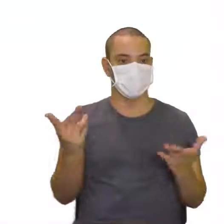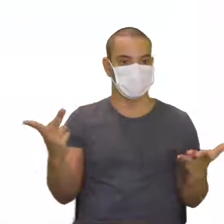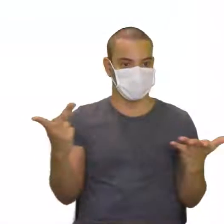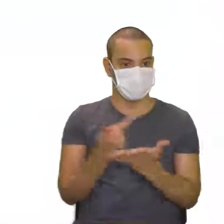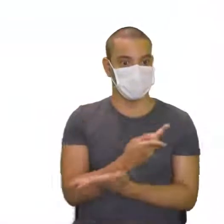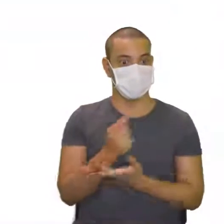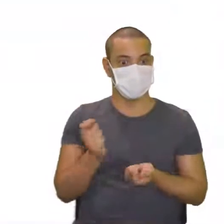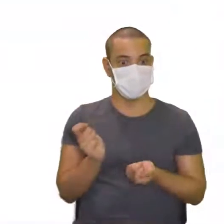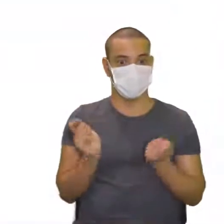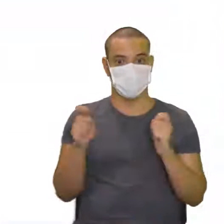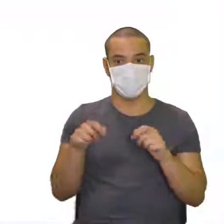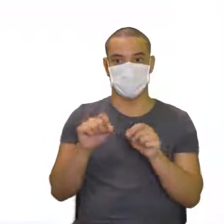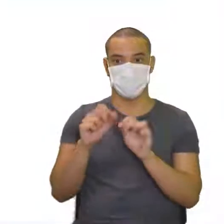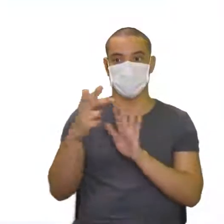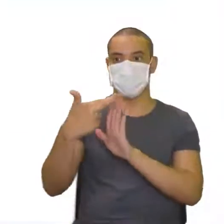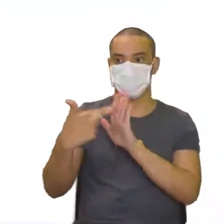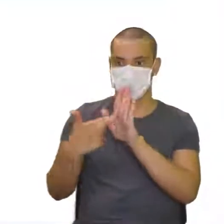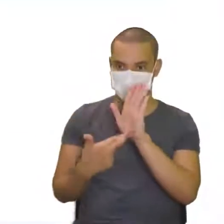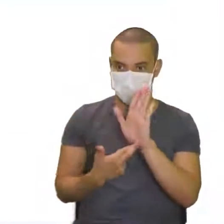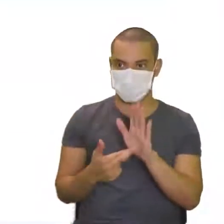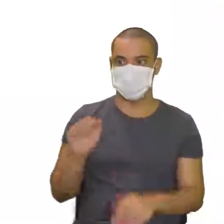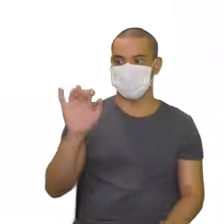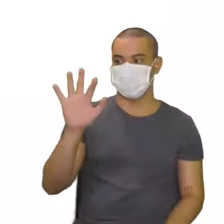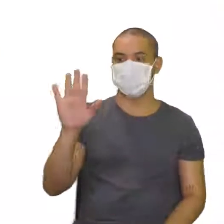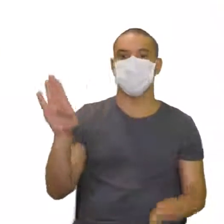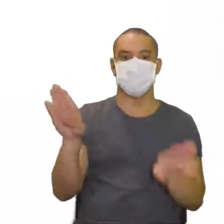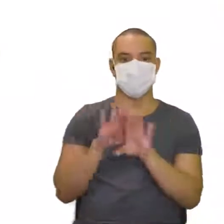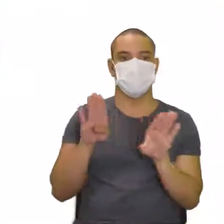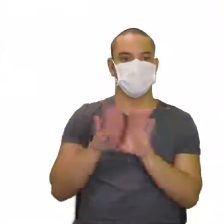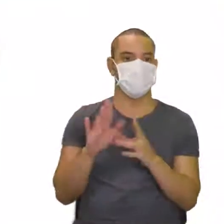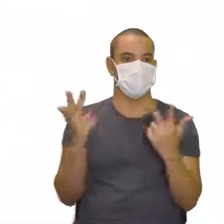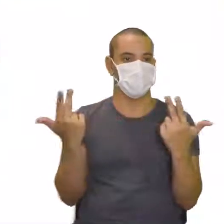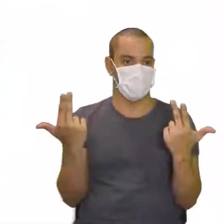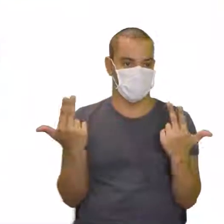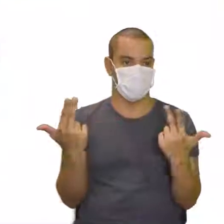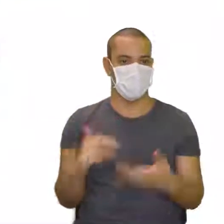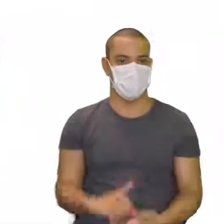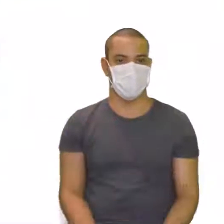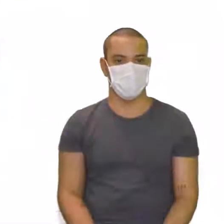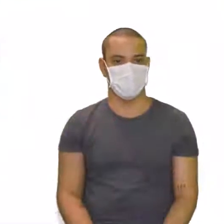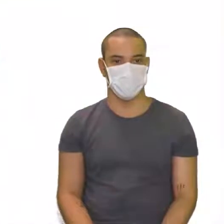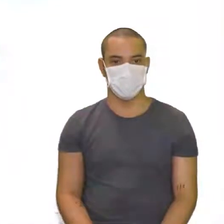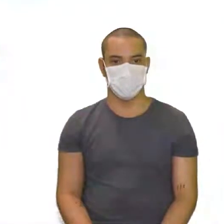dá para fazer pela regra da mão direita também, tá, pessoal? Olha lá, ó.